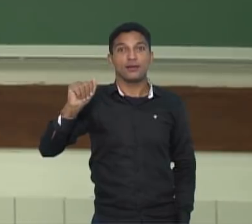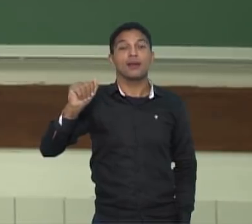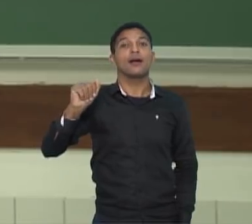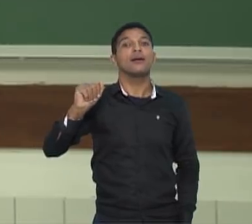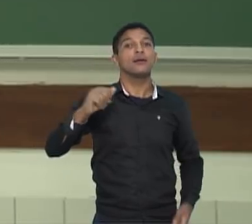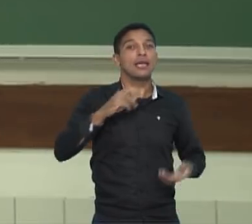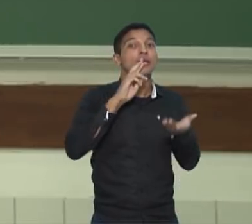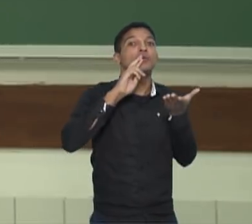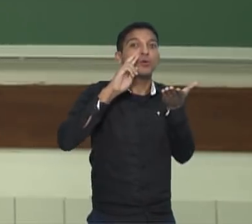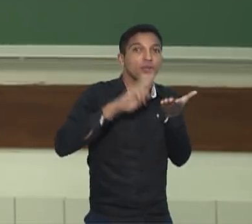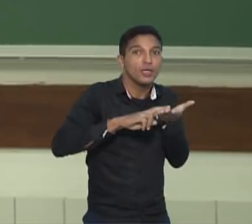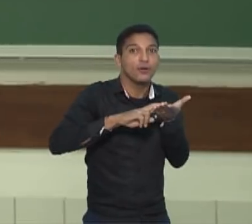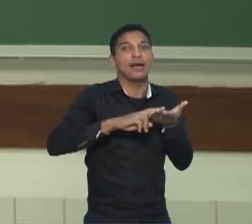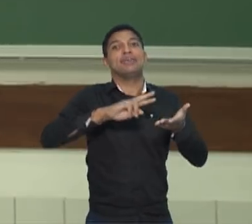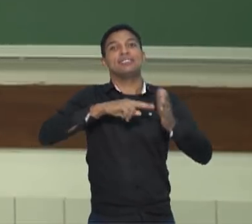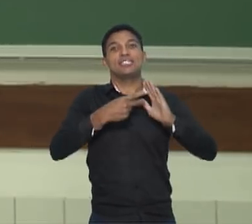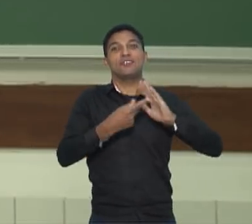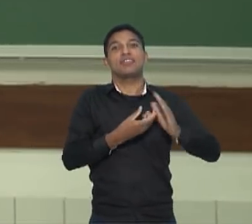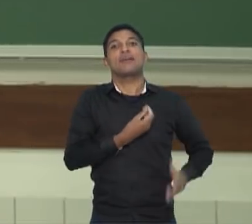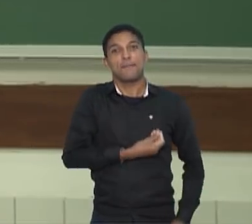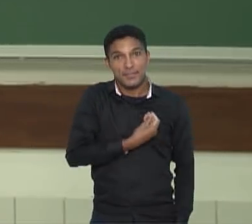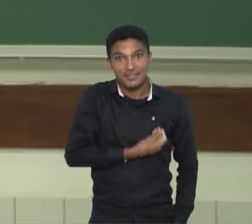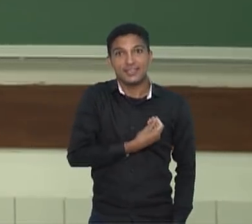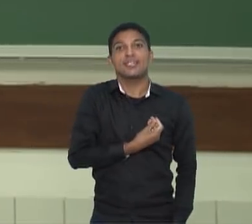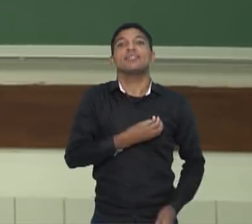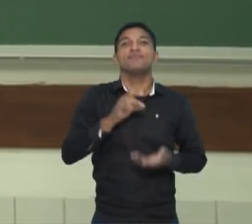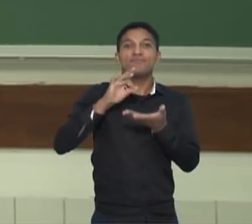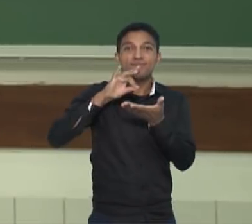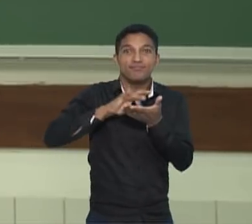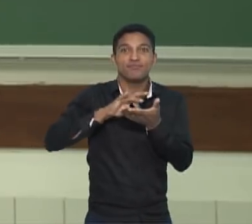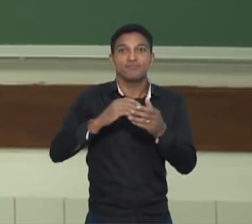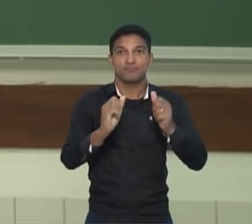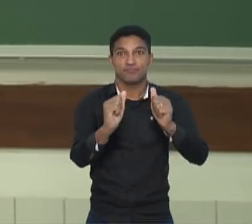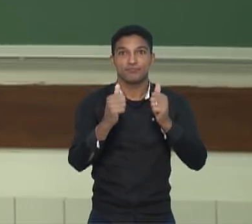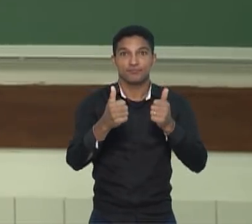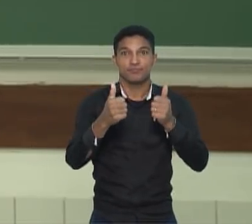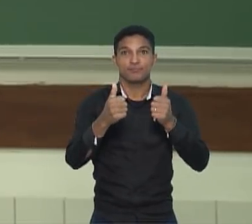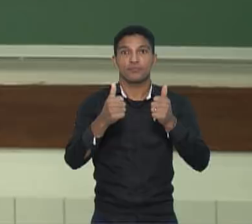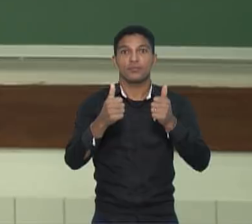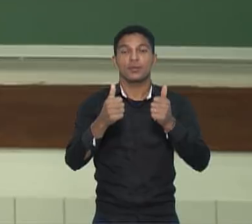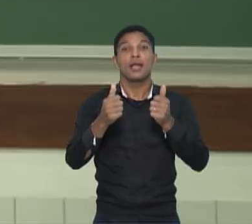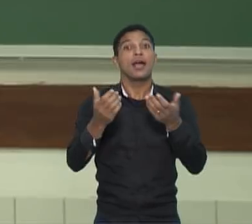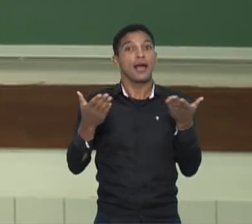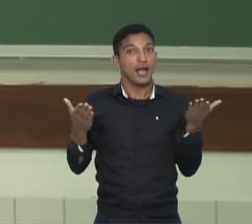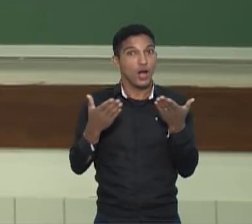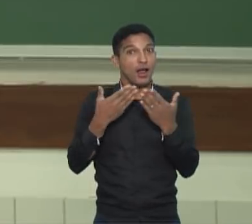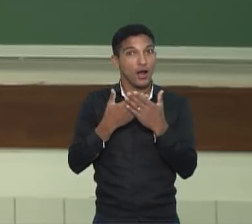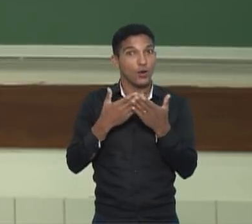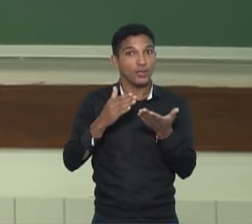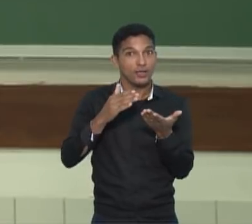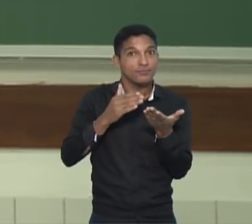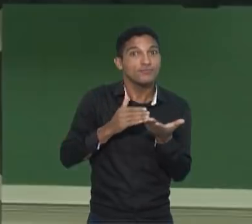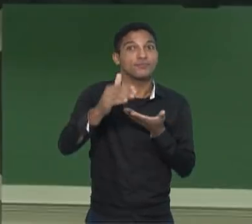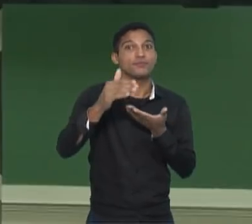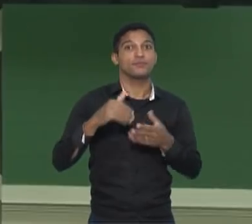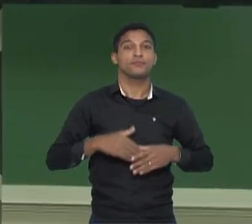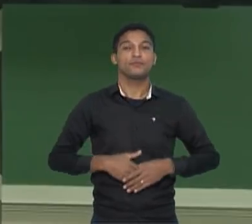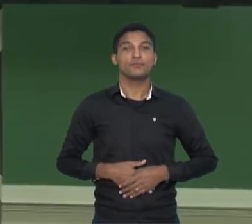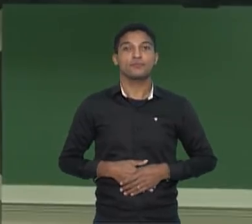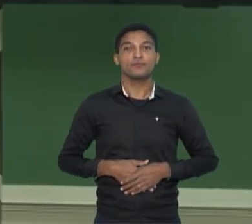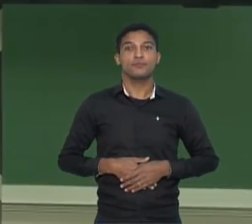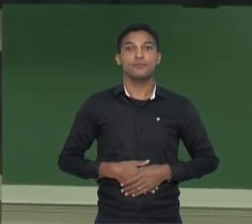está confirmada. Tranquilo? Vamos iniciar então a aula de hoje. Vamos